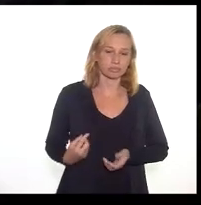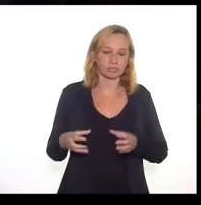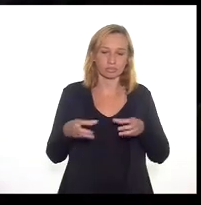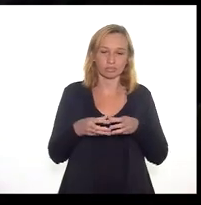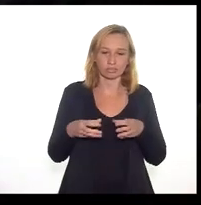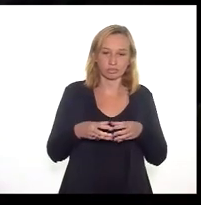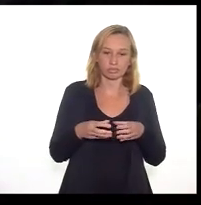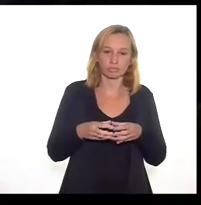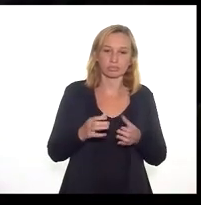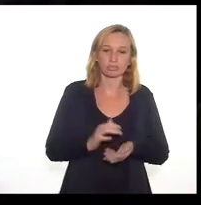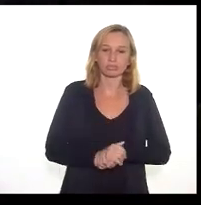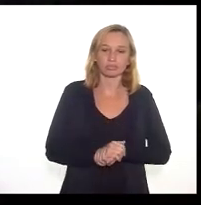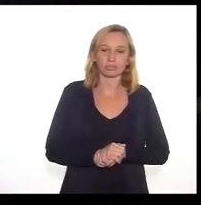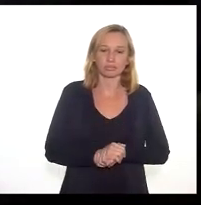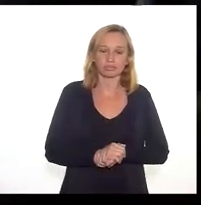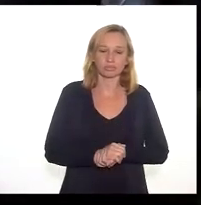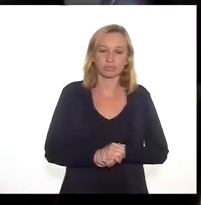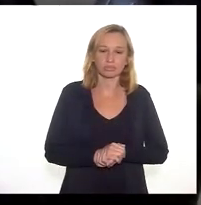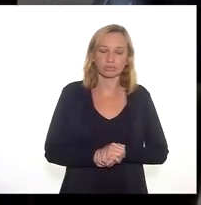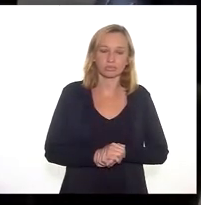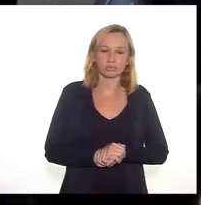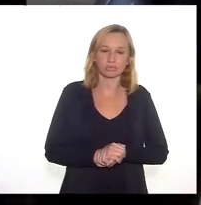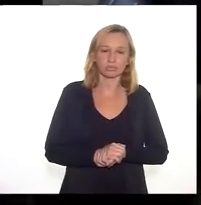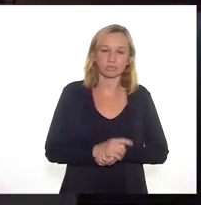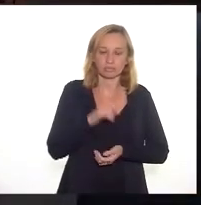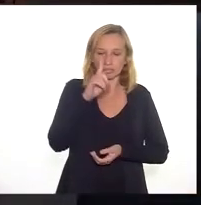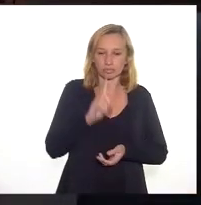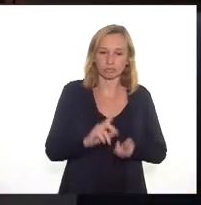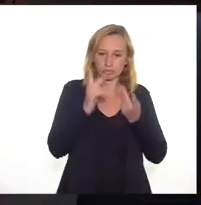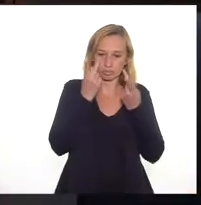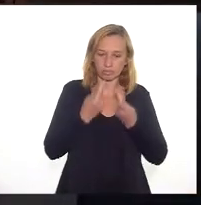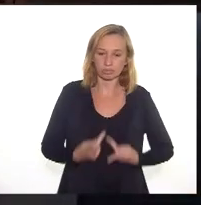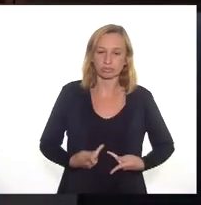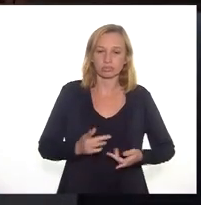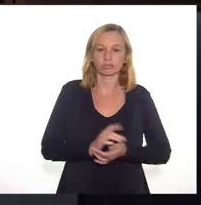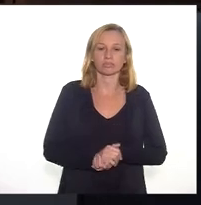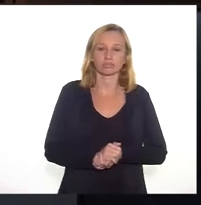Comissão Combate às Discriminações, Direitos Humanos.